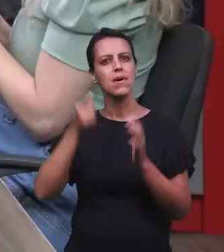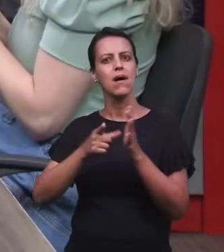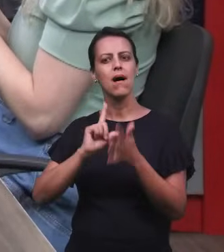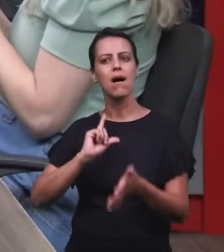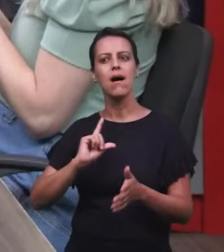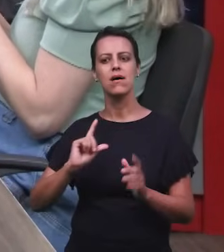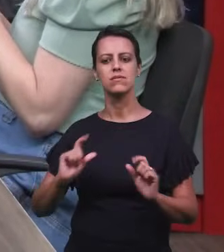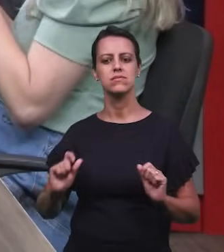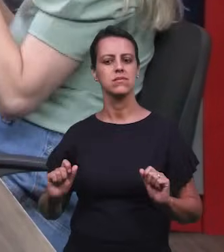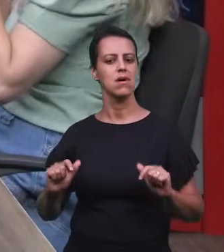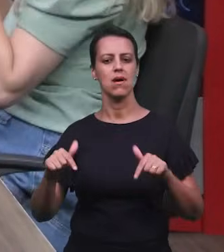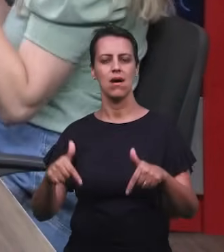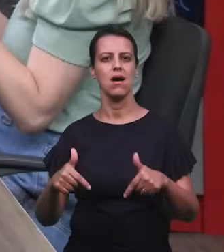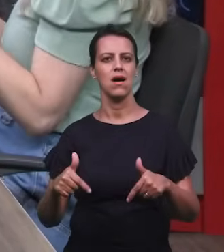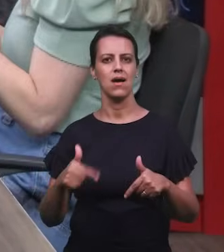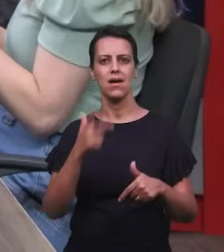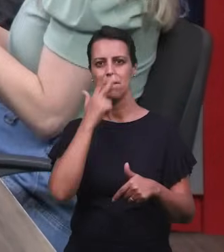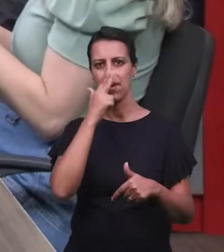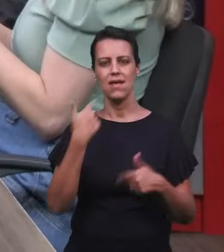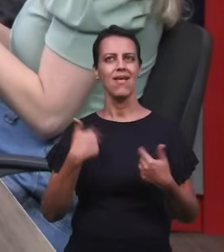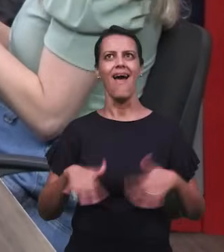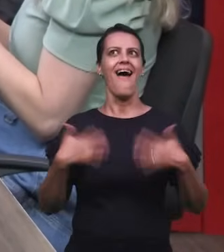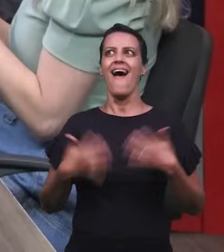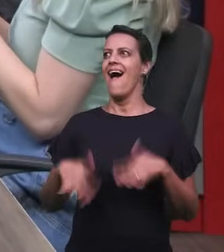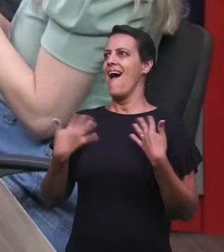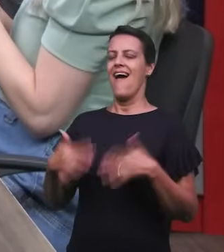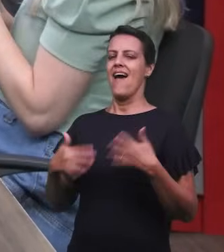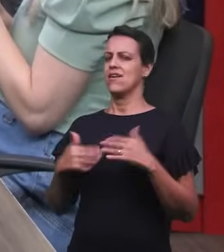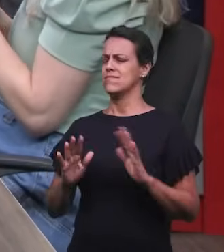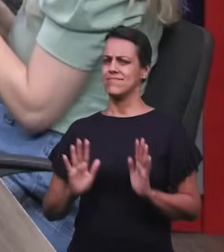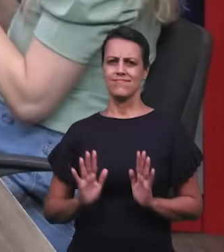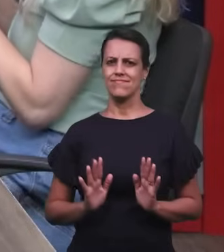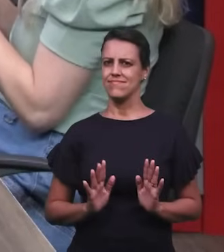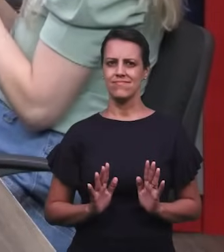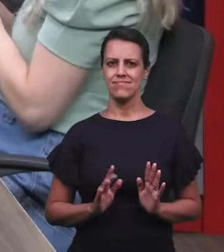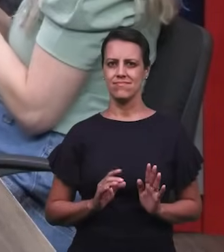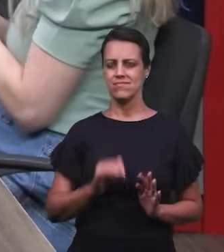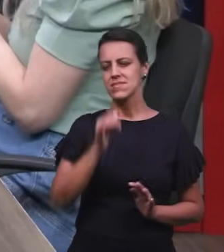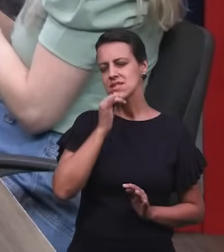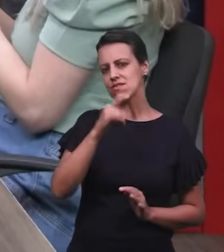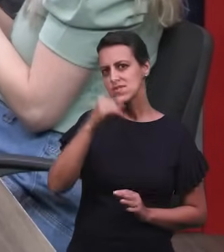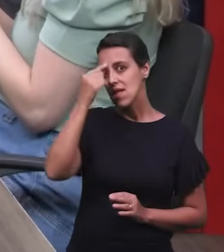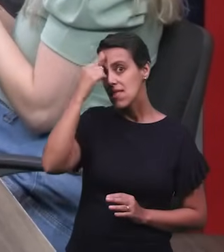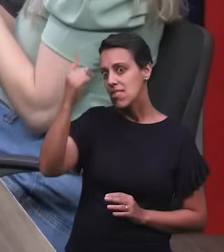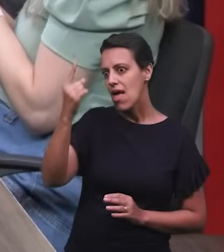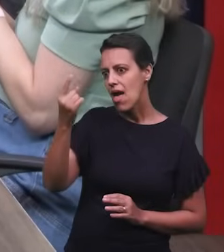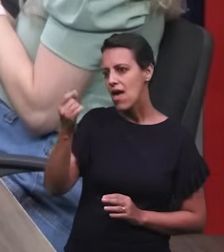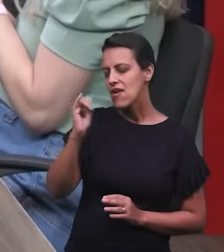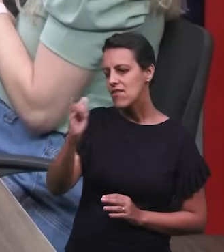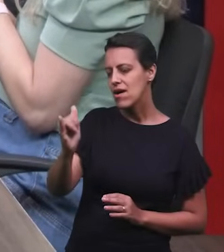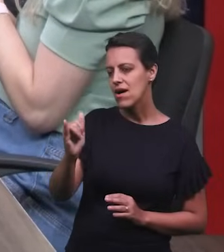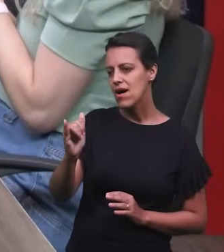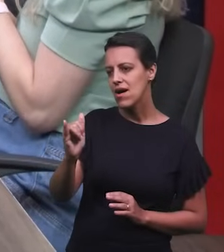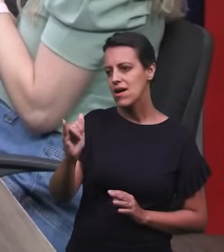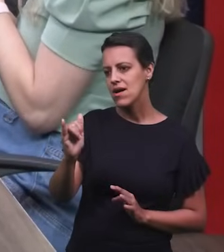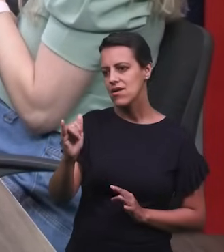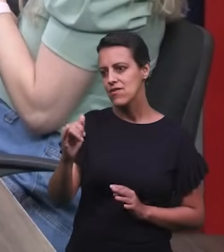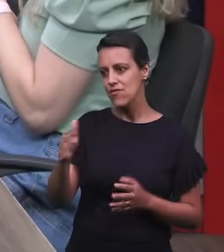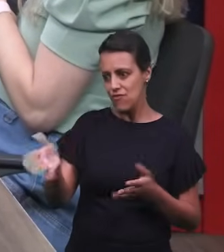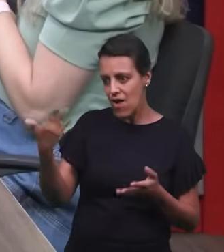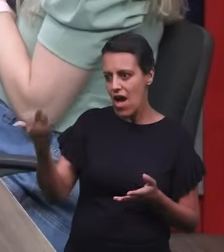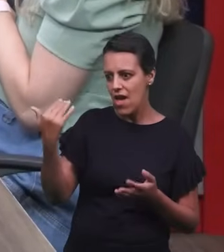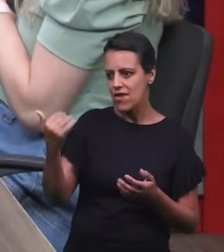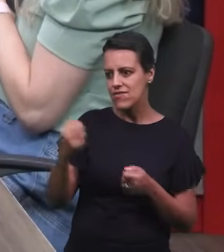tarefa. Eles não se empolgam muito rapidamente. Se você lança uma ideia, vamos fazer tal coisa, ele vai falar, mas espera